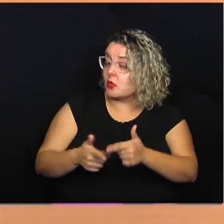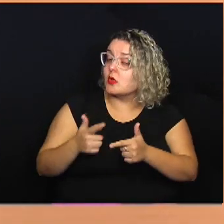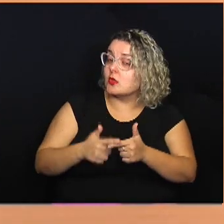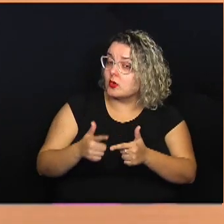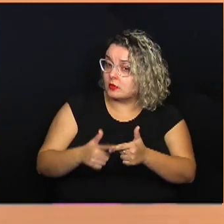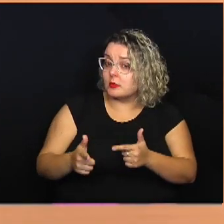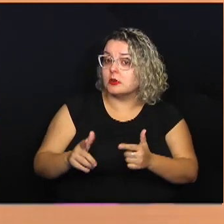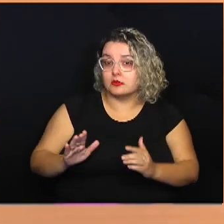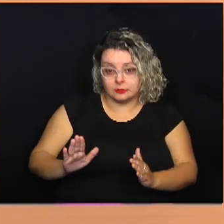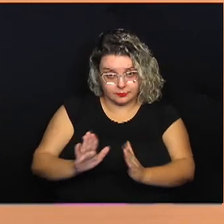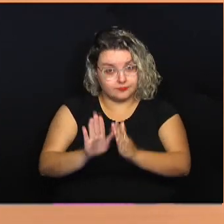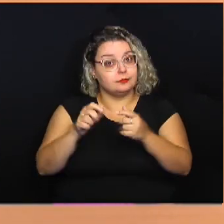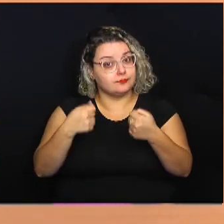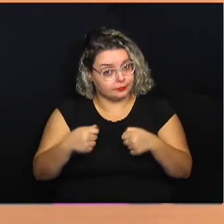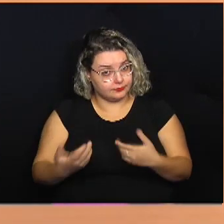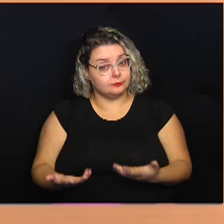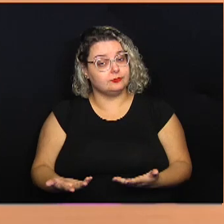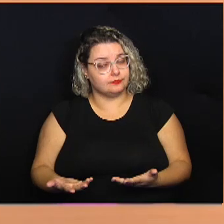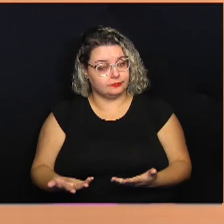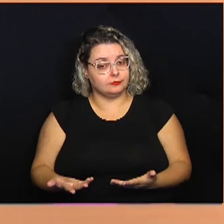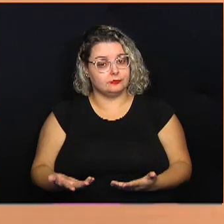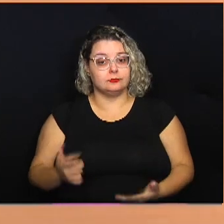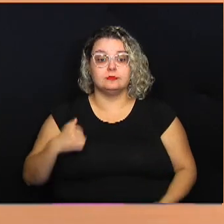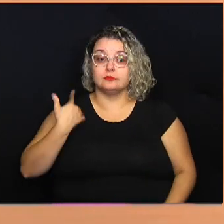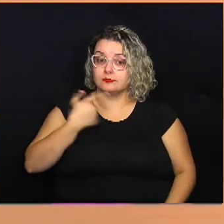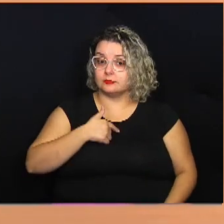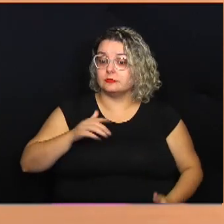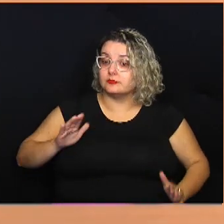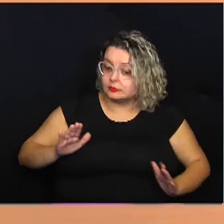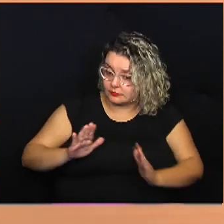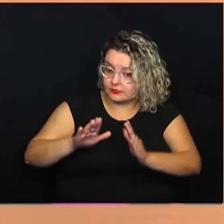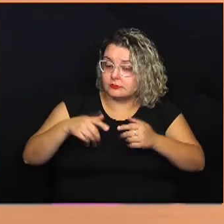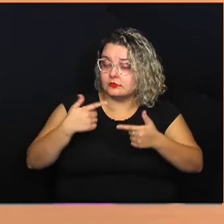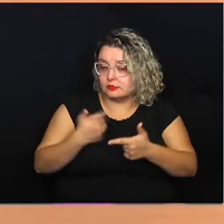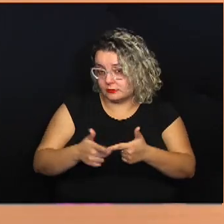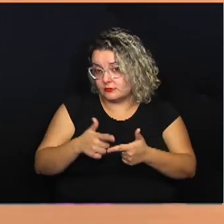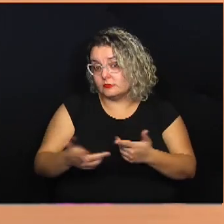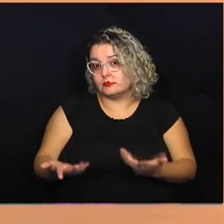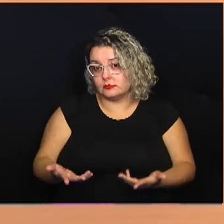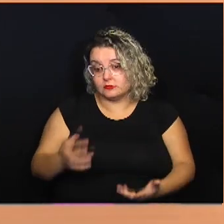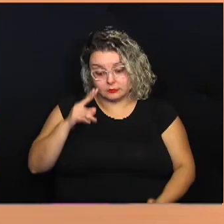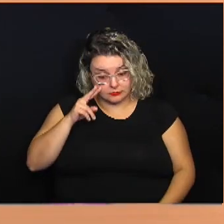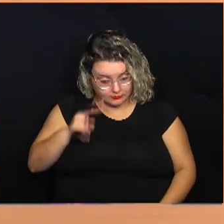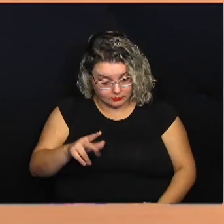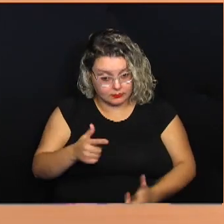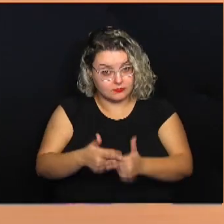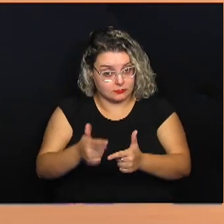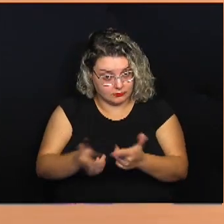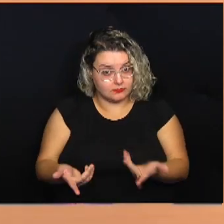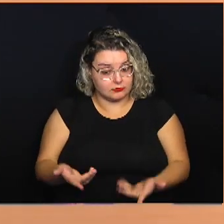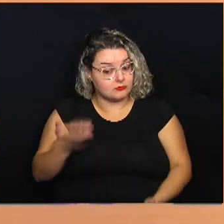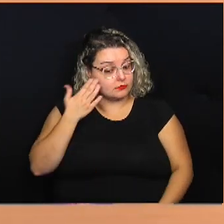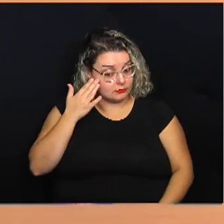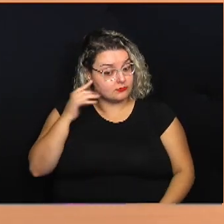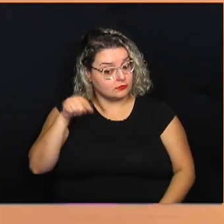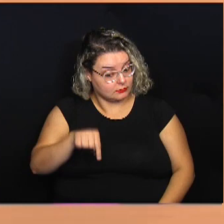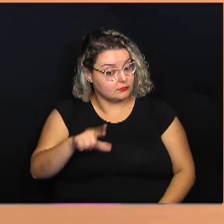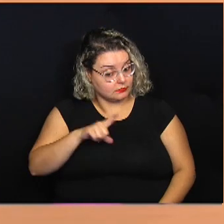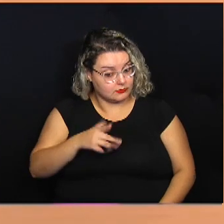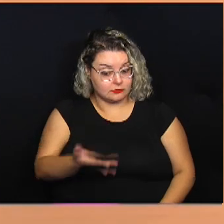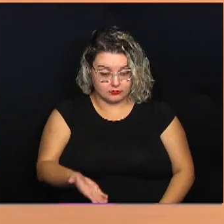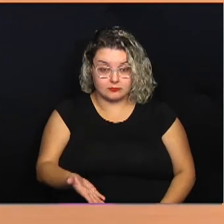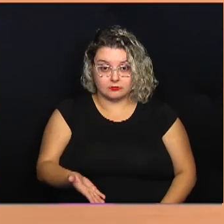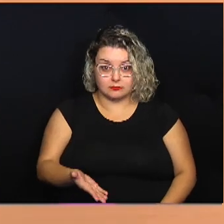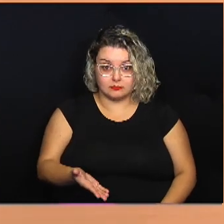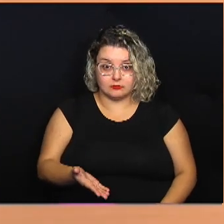vamos ter que enfrentar. E a gente só enfrenta um problema olhando para ele e olhando